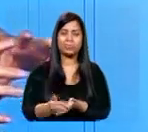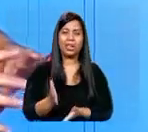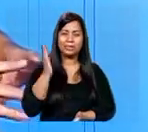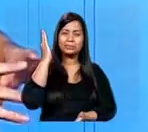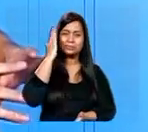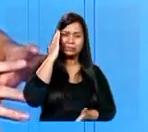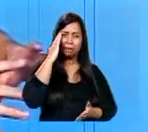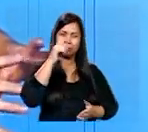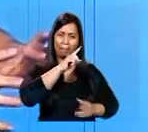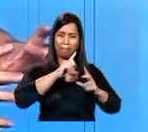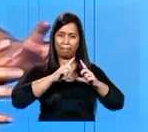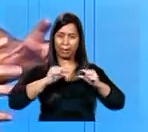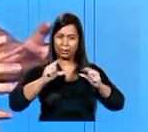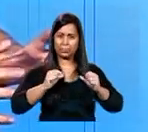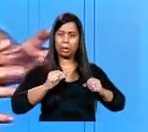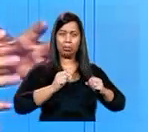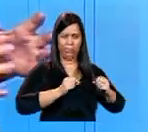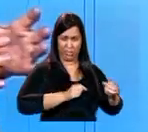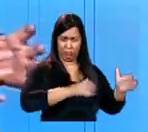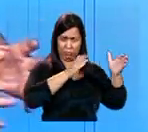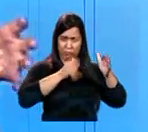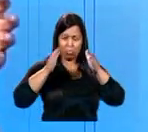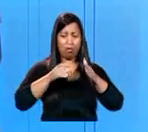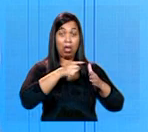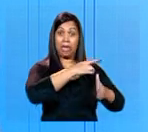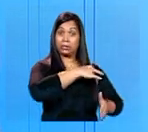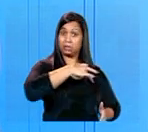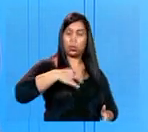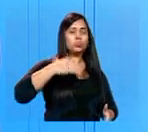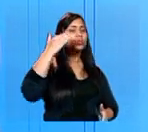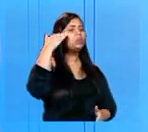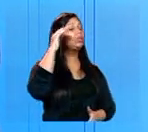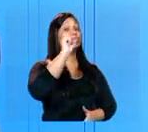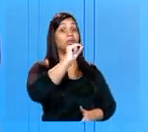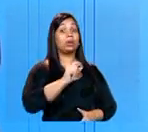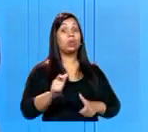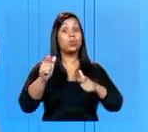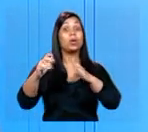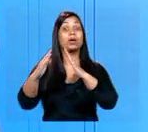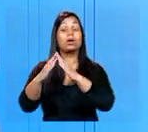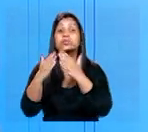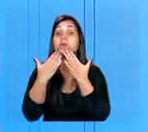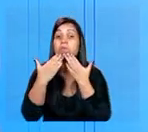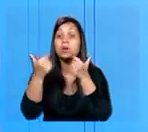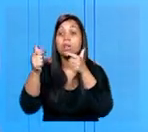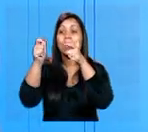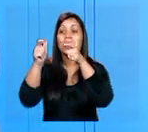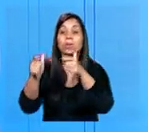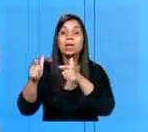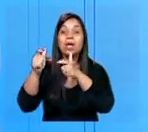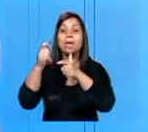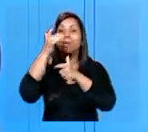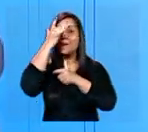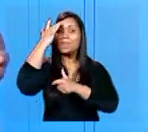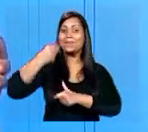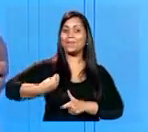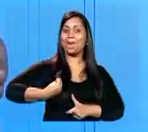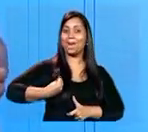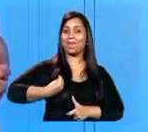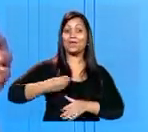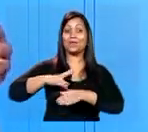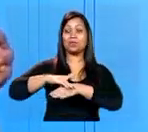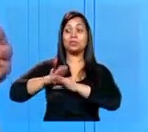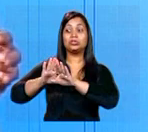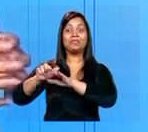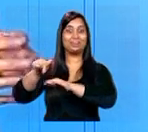Saúde entendeu que o ambiente domiciliar é o melhor para o paciente estar, né? Se ele